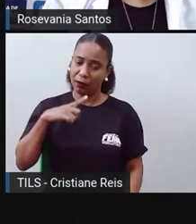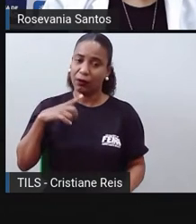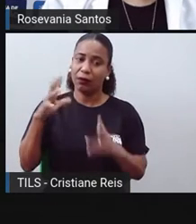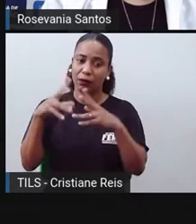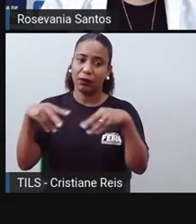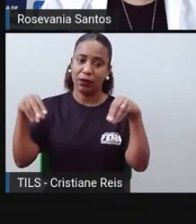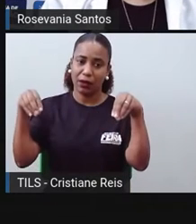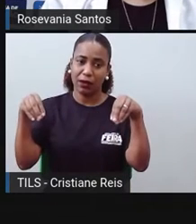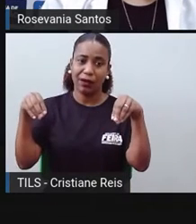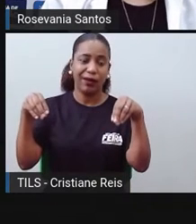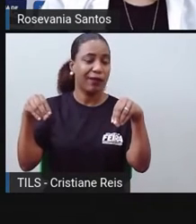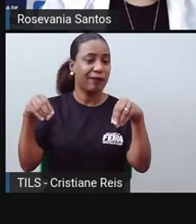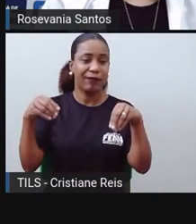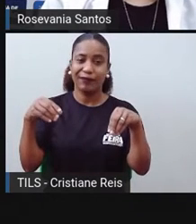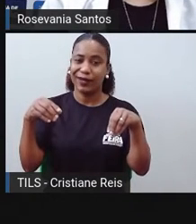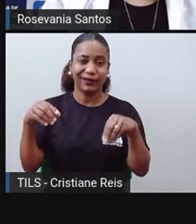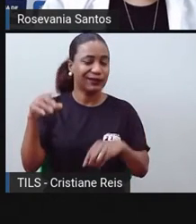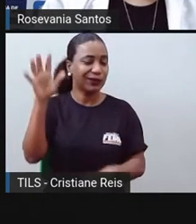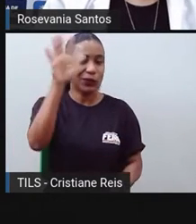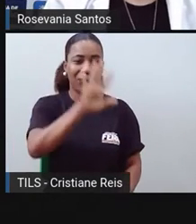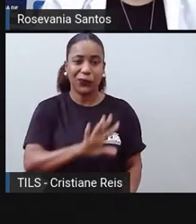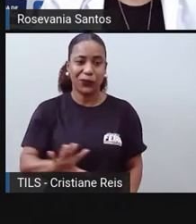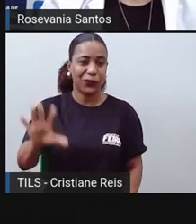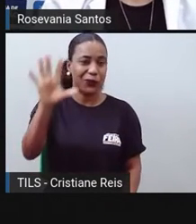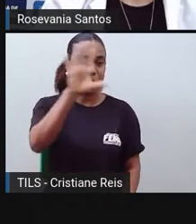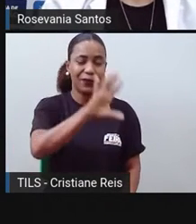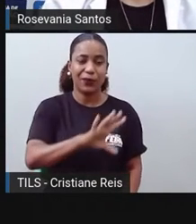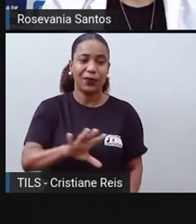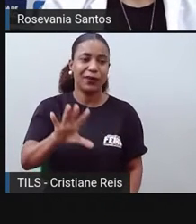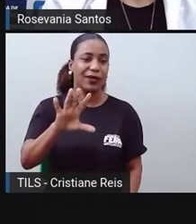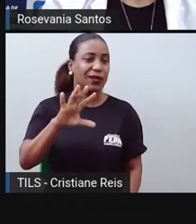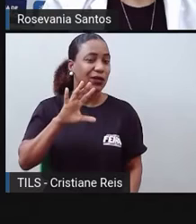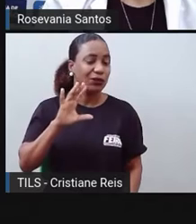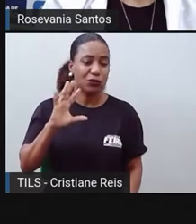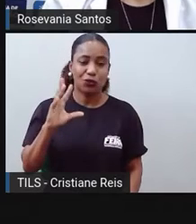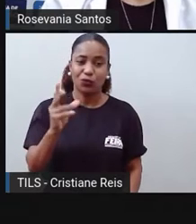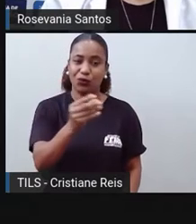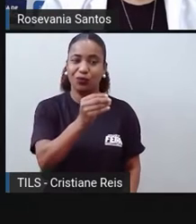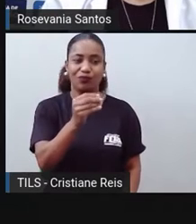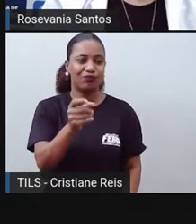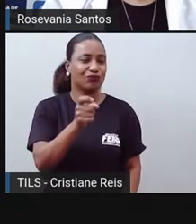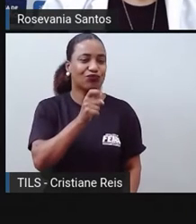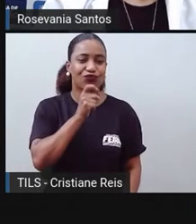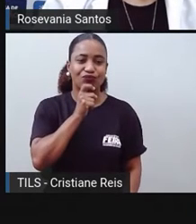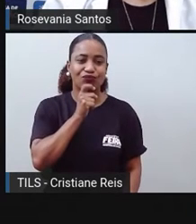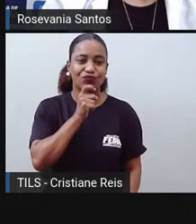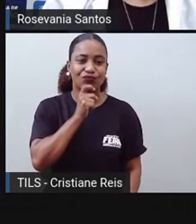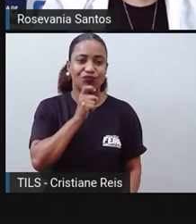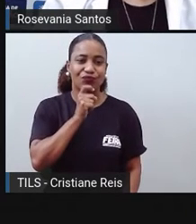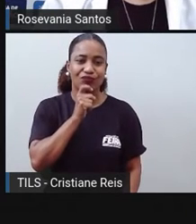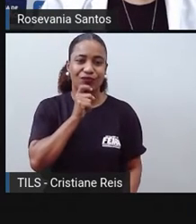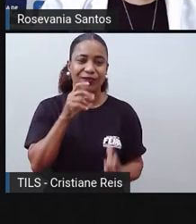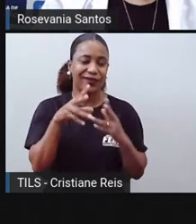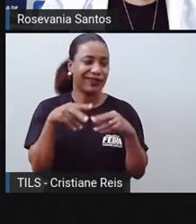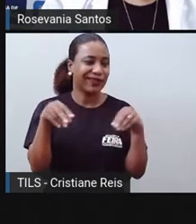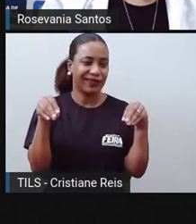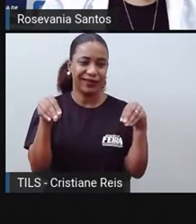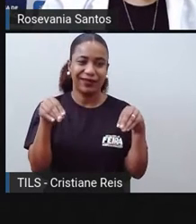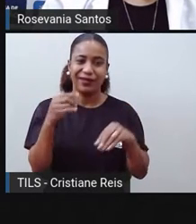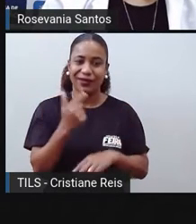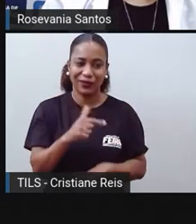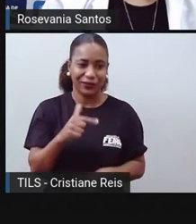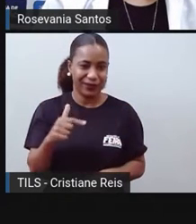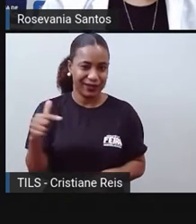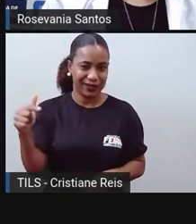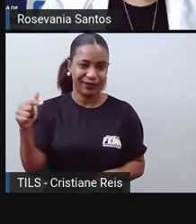congeladinho aqui, ele não tem continente, como você vai observar aqui na Antártida, tá vendo? Ele não tem esse continente. Então, o que é que